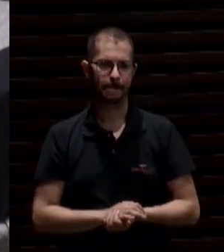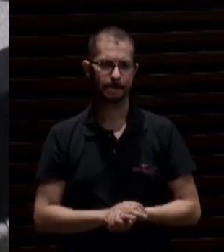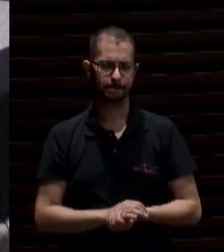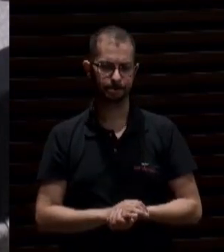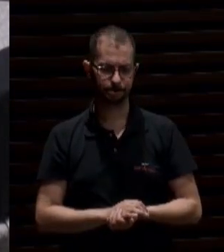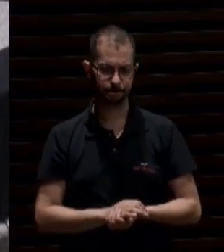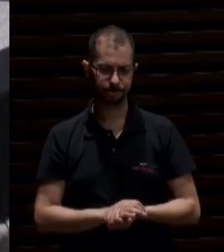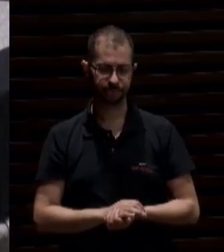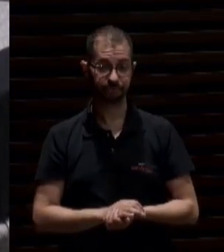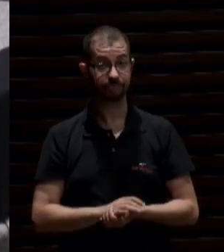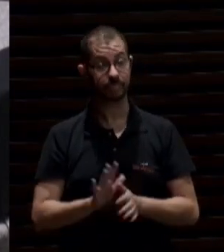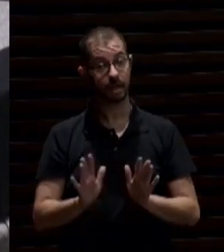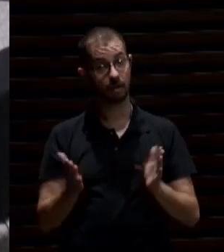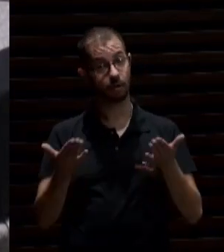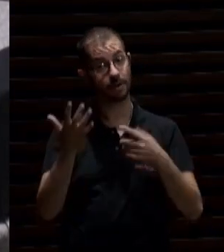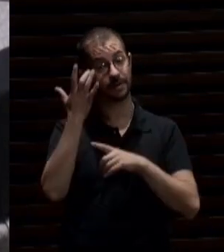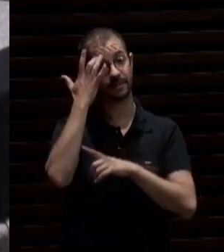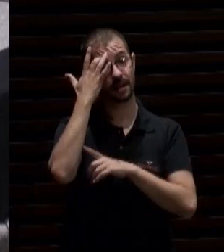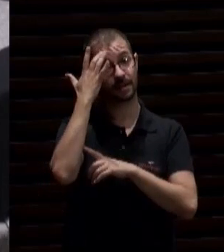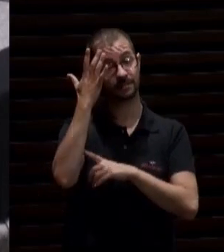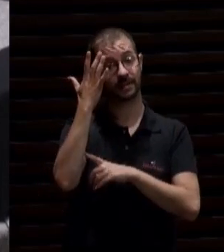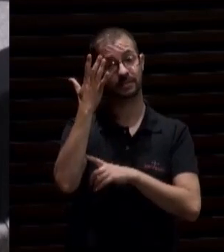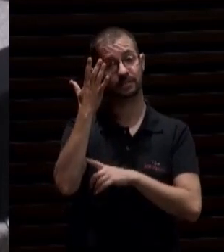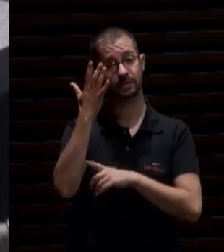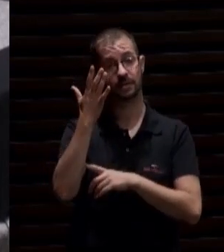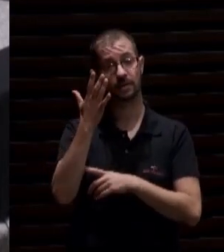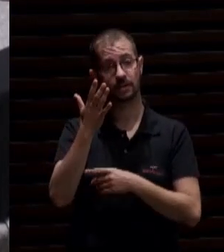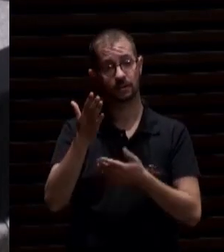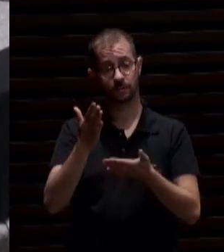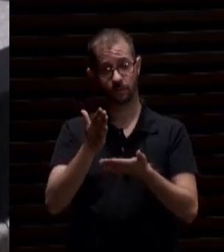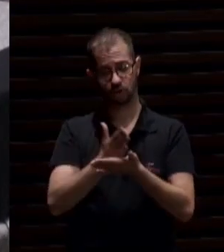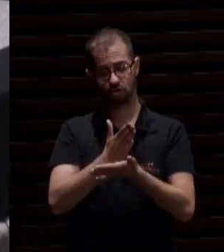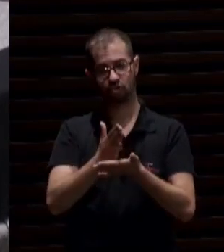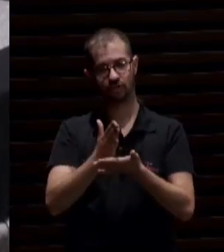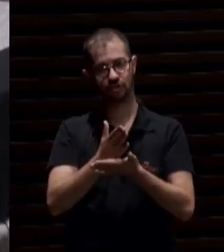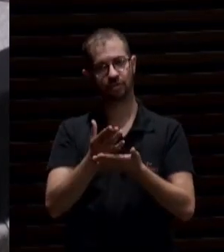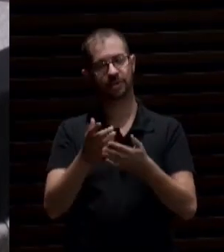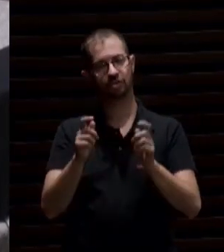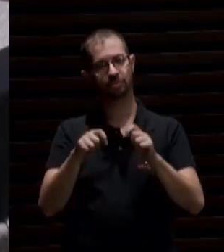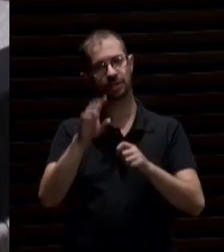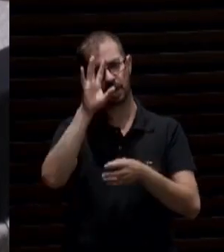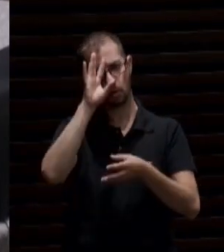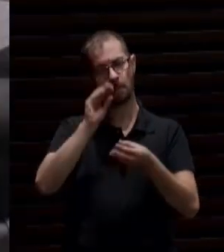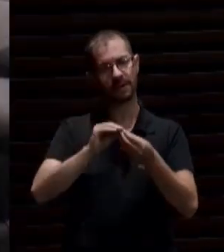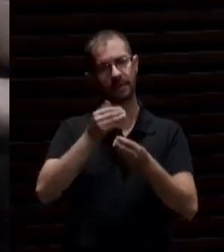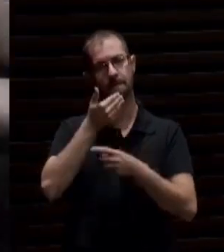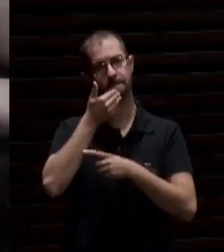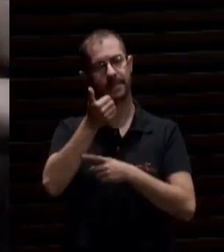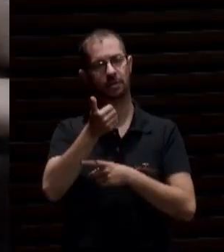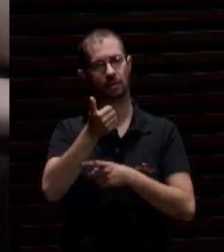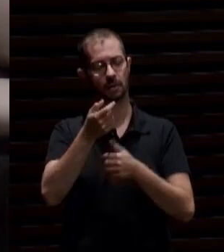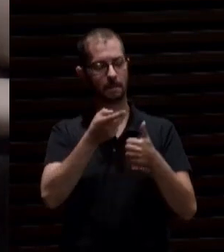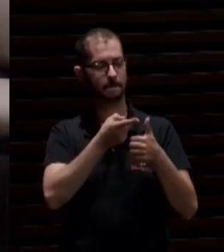Meus irmãos, para ficar mais fácil, eu dividi o texto em três partes para nós podermos entender melhor o que a passagem está tentando nos mostrar. O